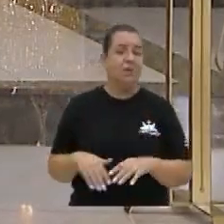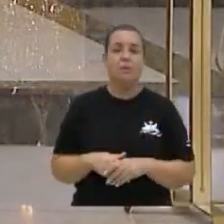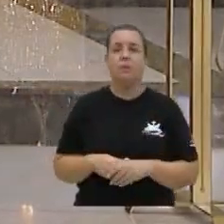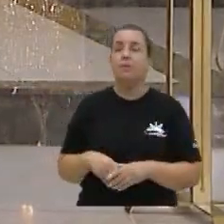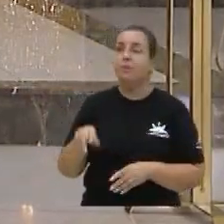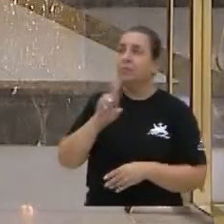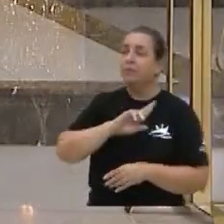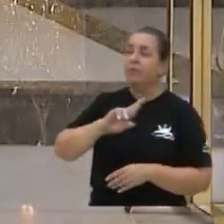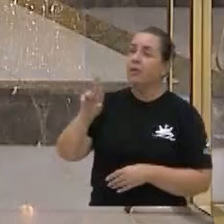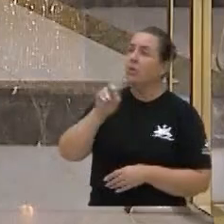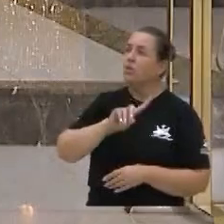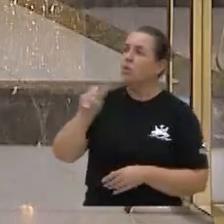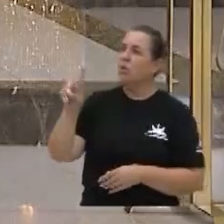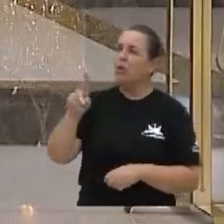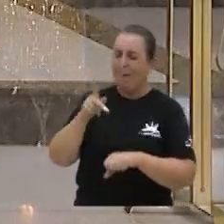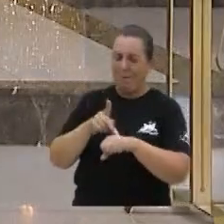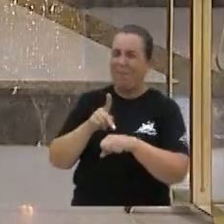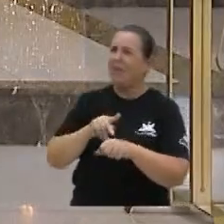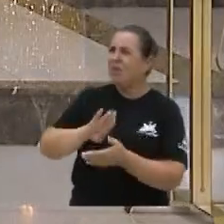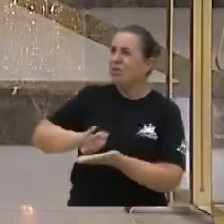Senhor Deus, olha essas pedras